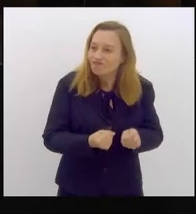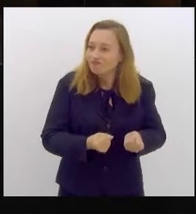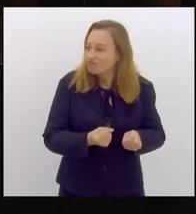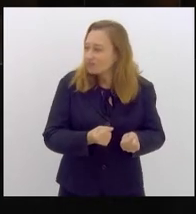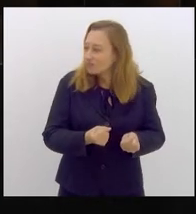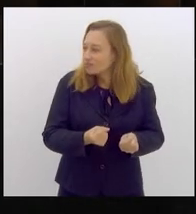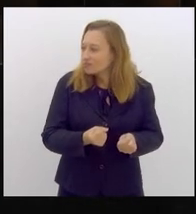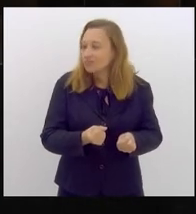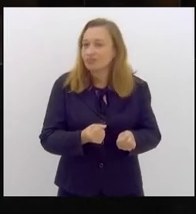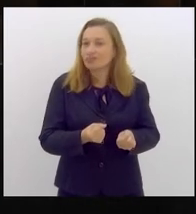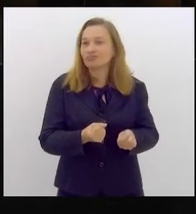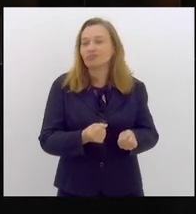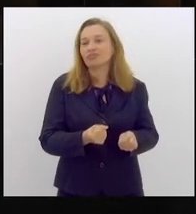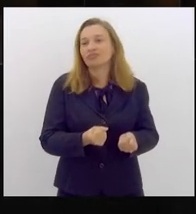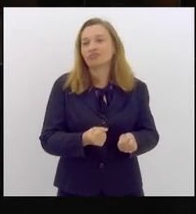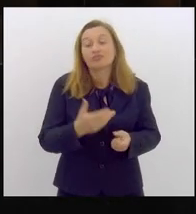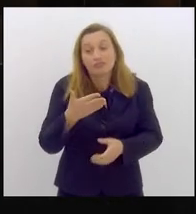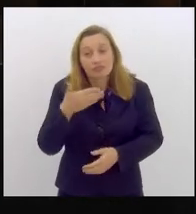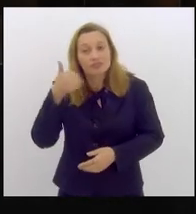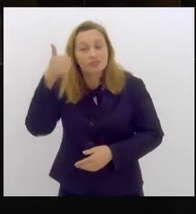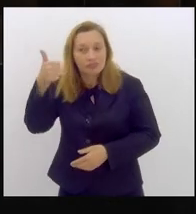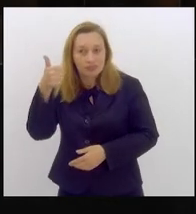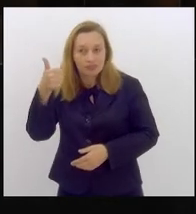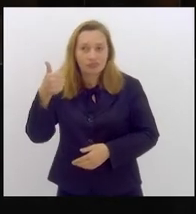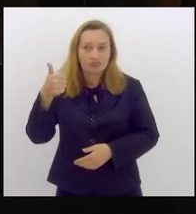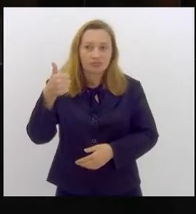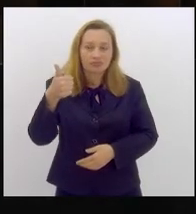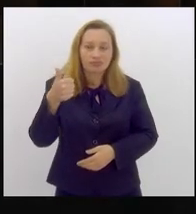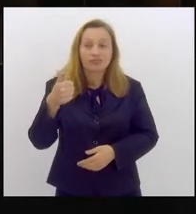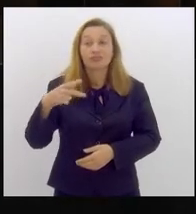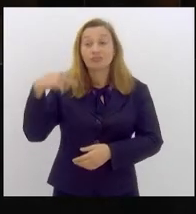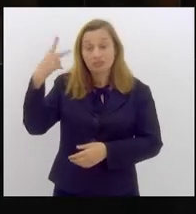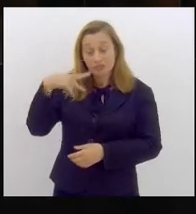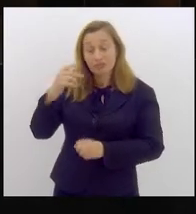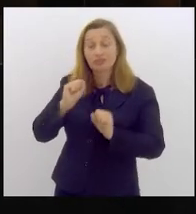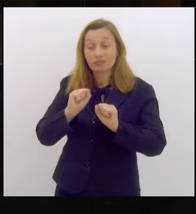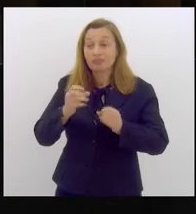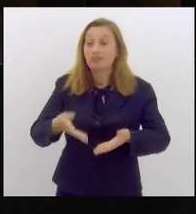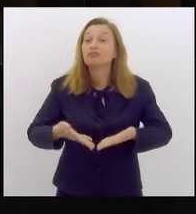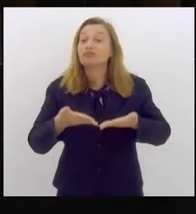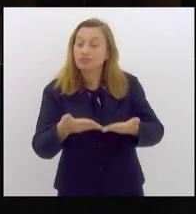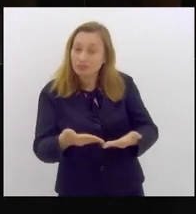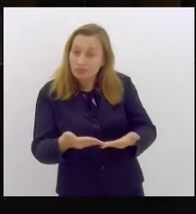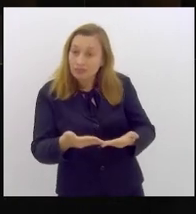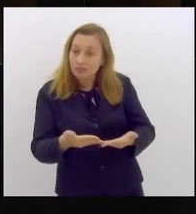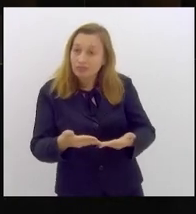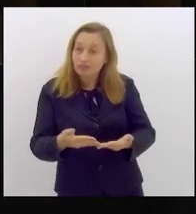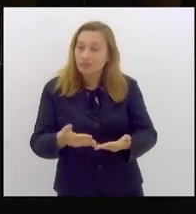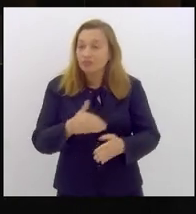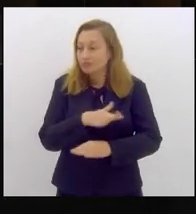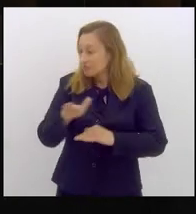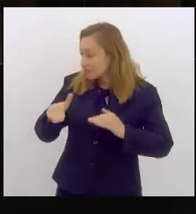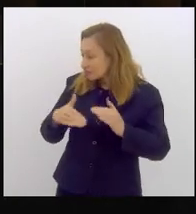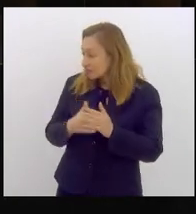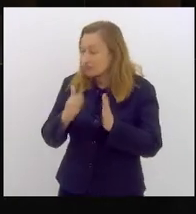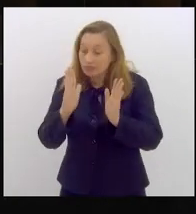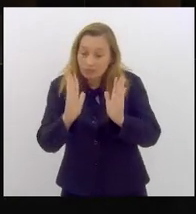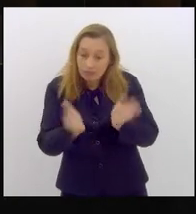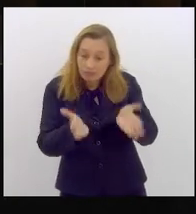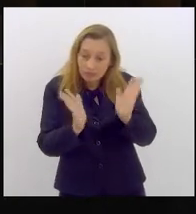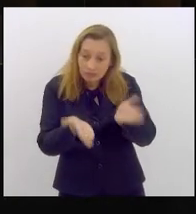nos fornecer aí o melhor do que o parlamento pode oferecer àqueles e aquelas que